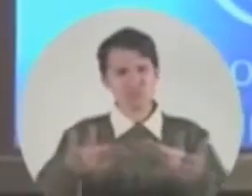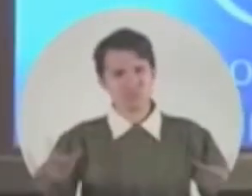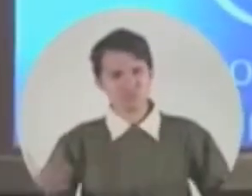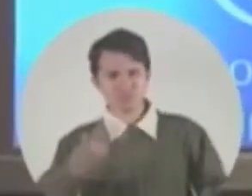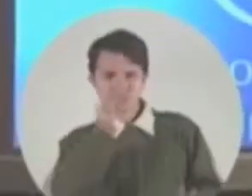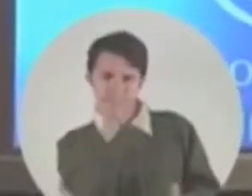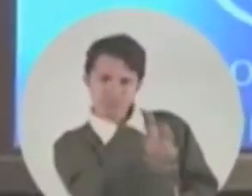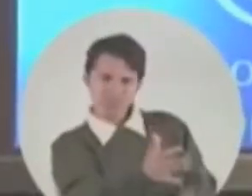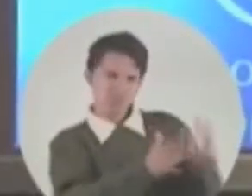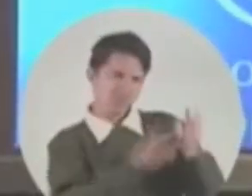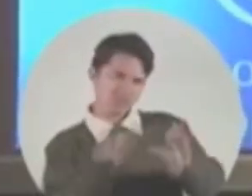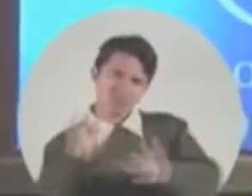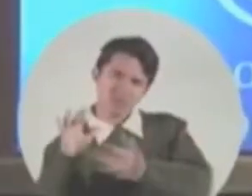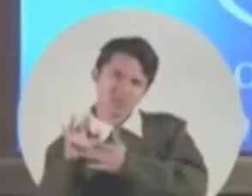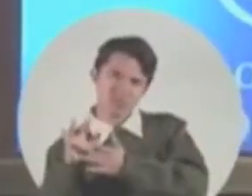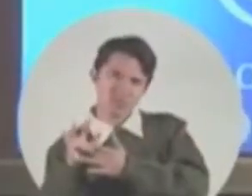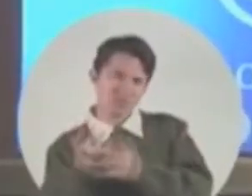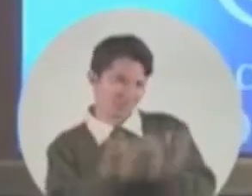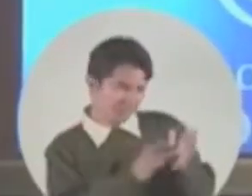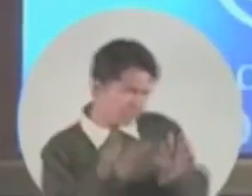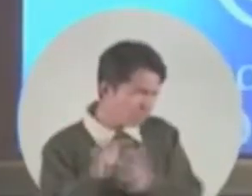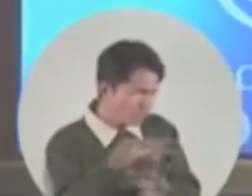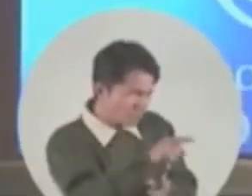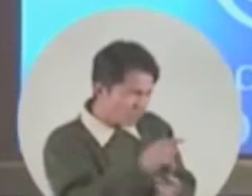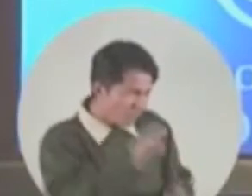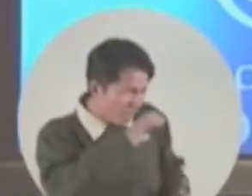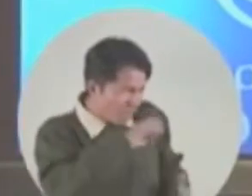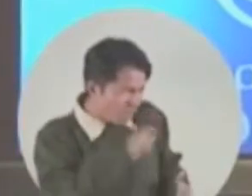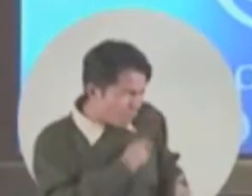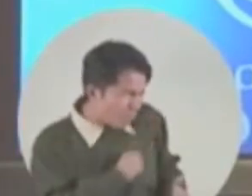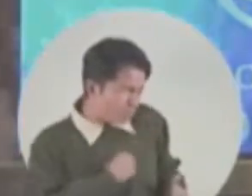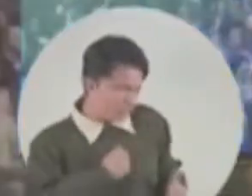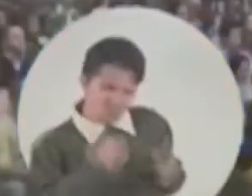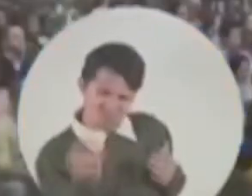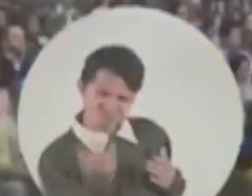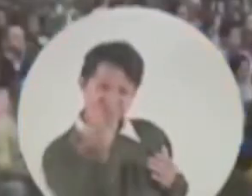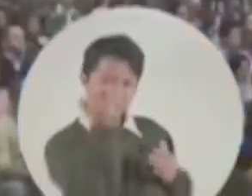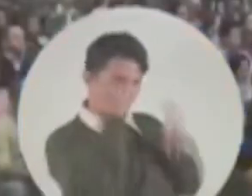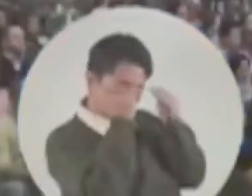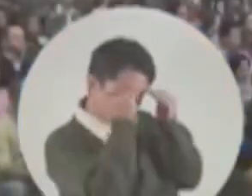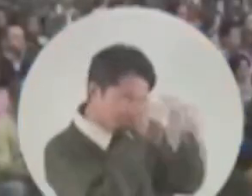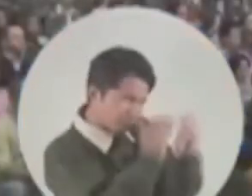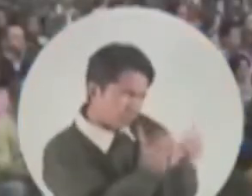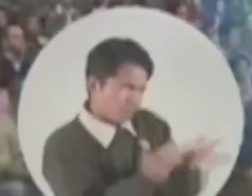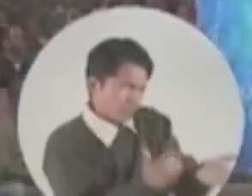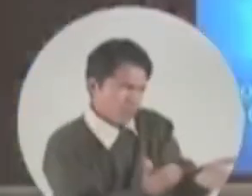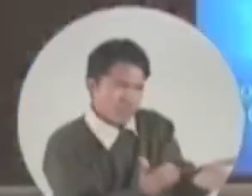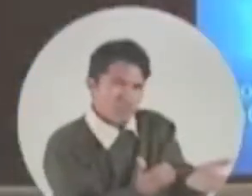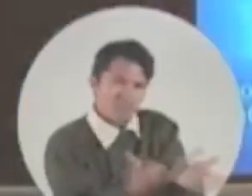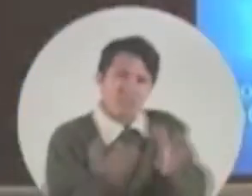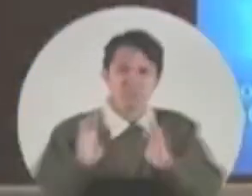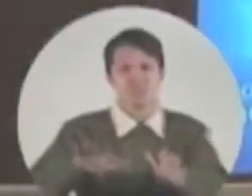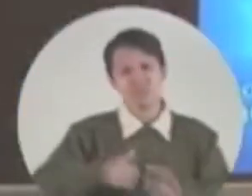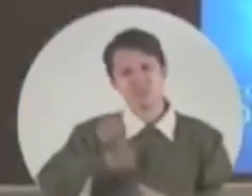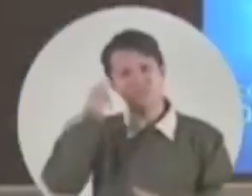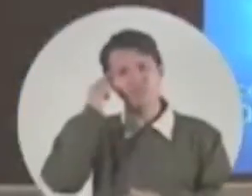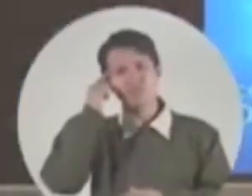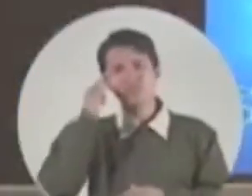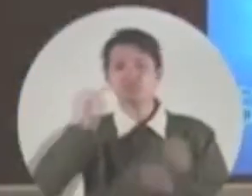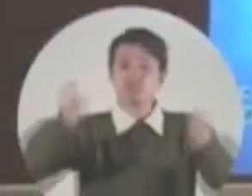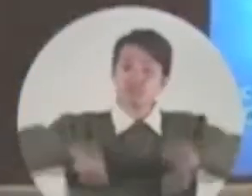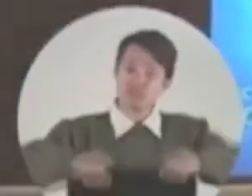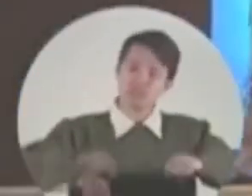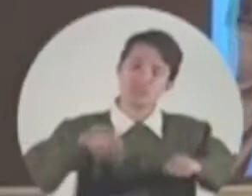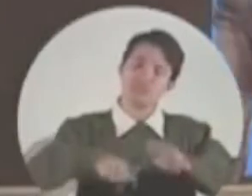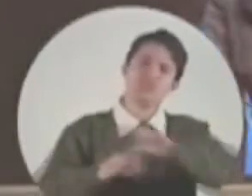para Jesus que ele era amado e que ele era importante. Mas sabe o que está faltando nesse mundo?